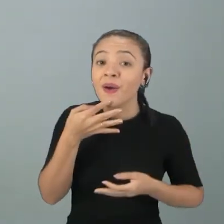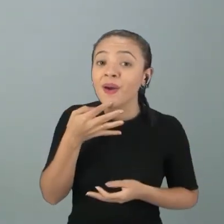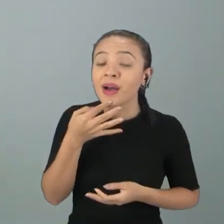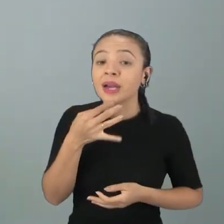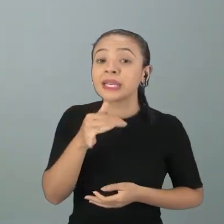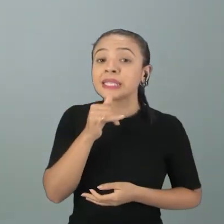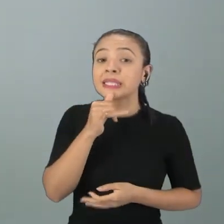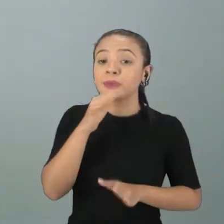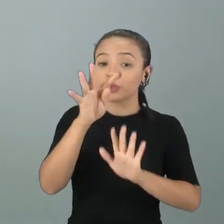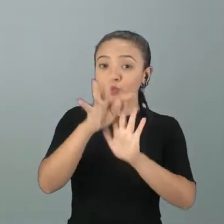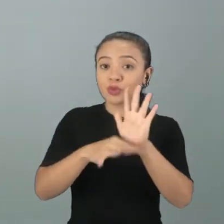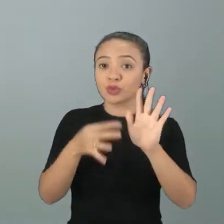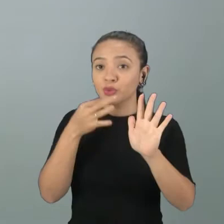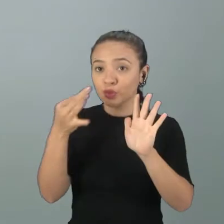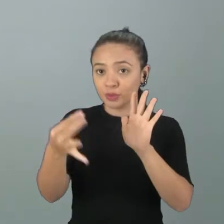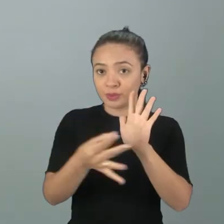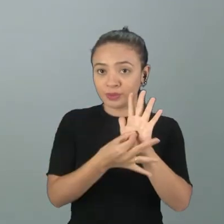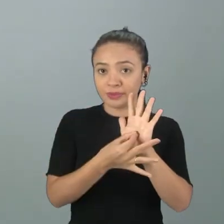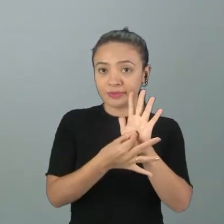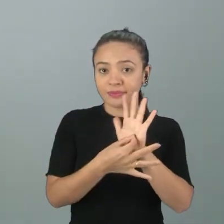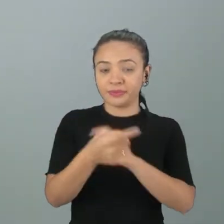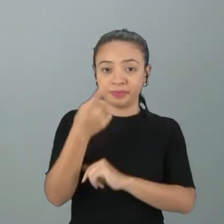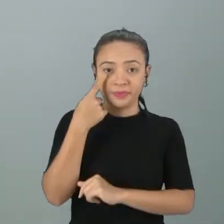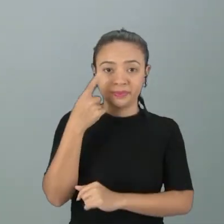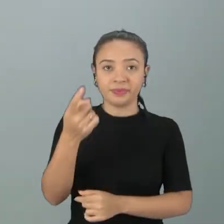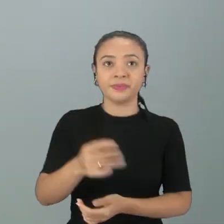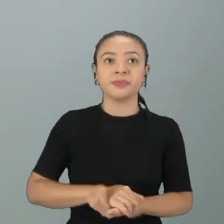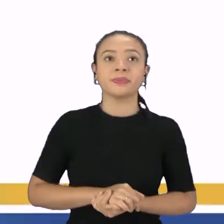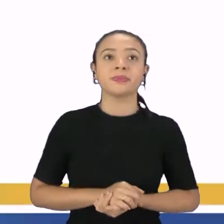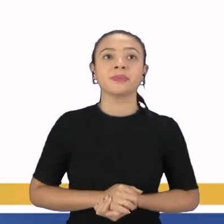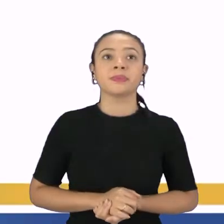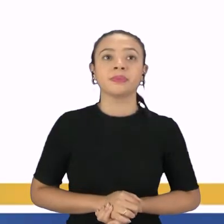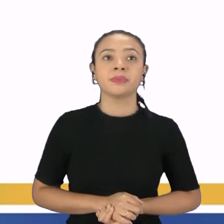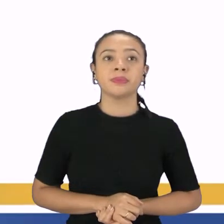exemplo de texto argumentativo. Observe.